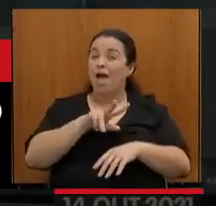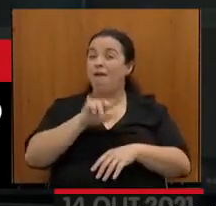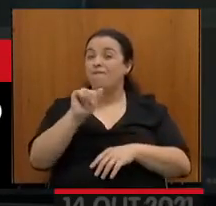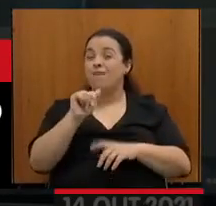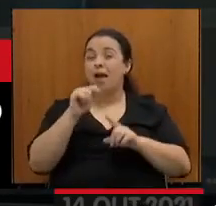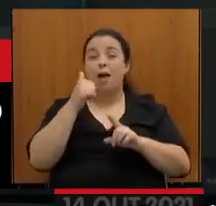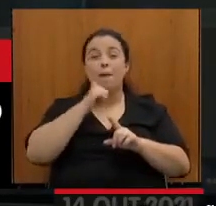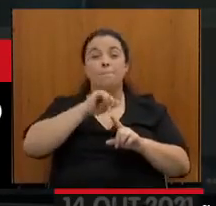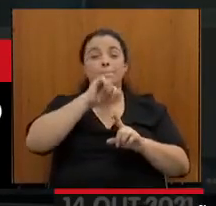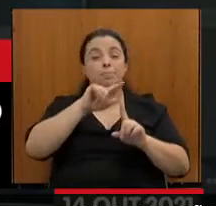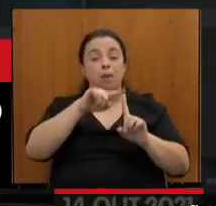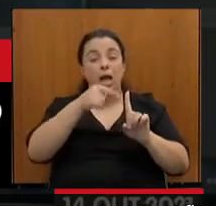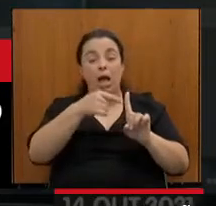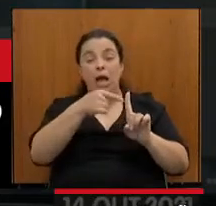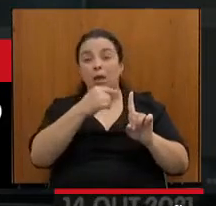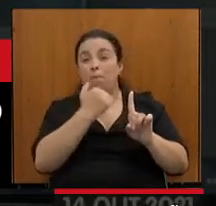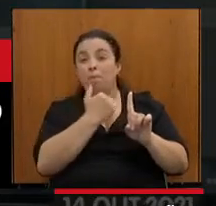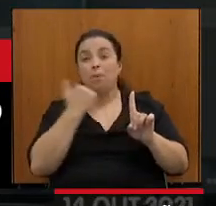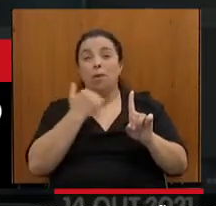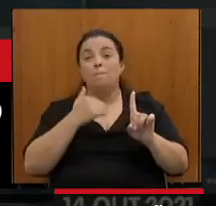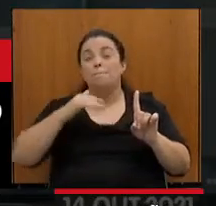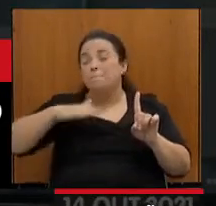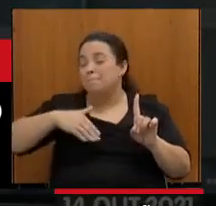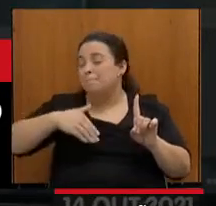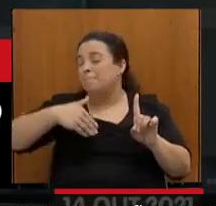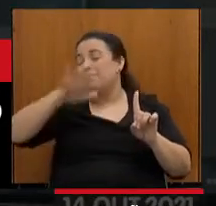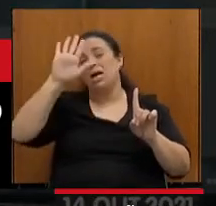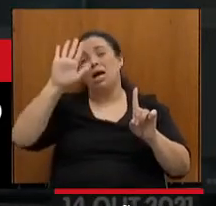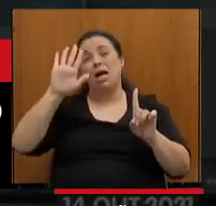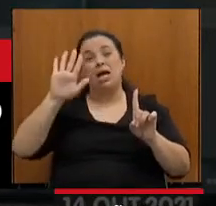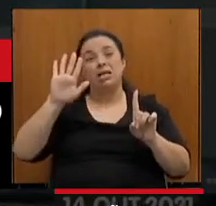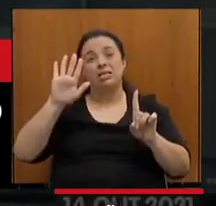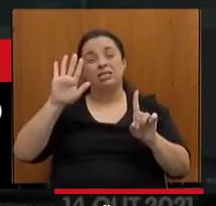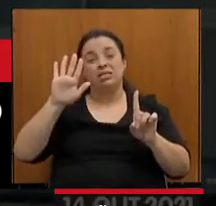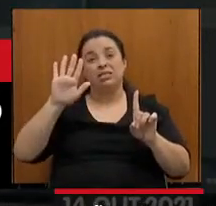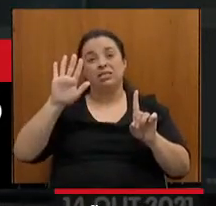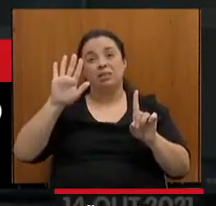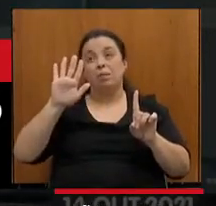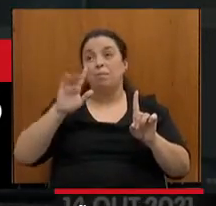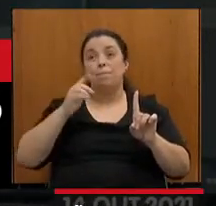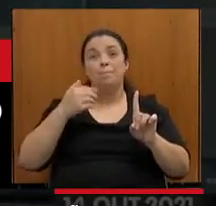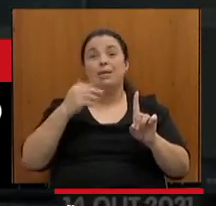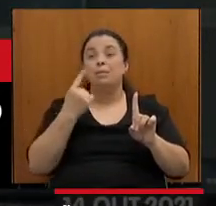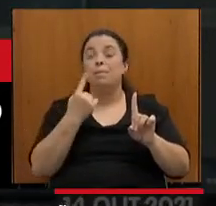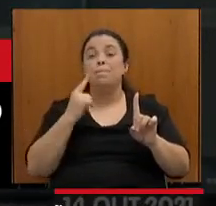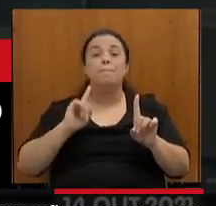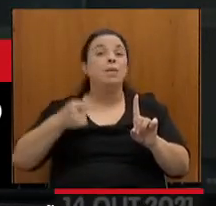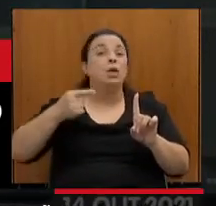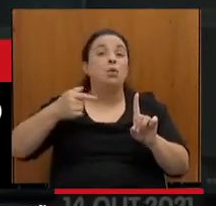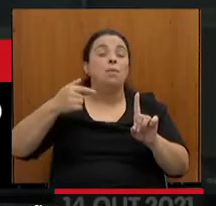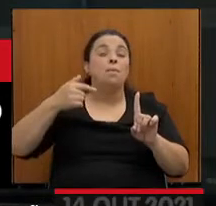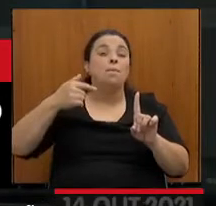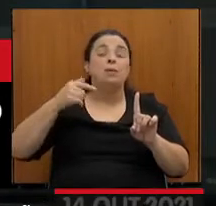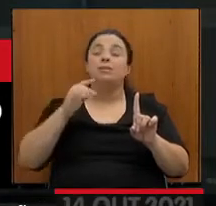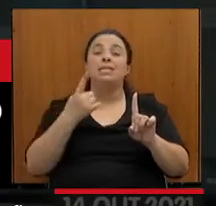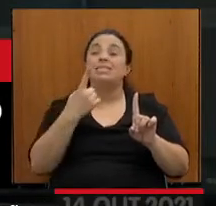para 3 dígitos. A Organização Mundial de Saúde, os Objetivos do Milênio, prevêem para o